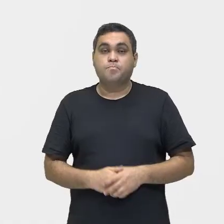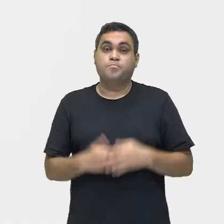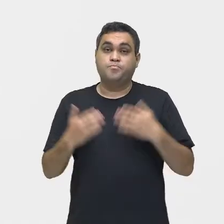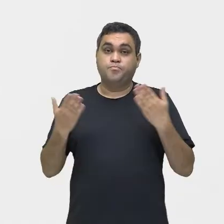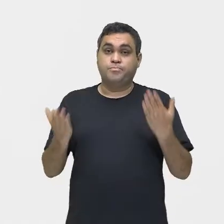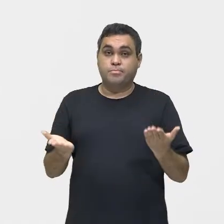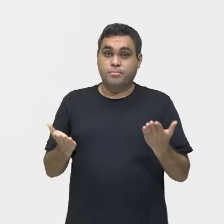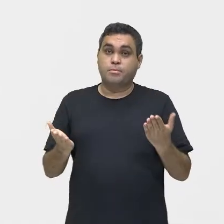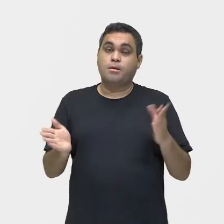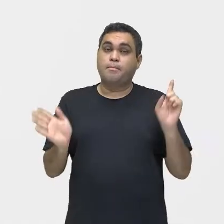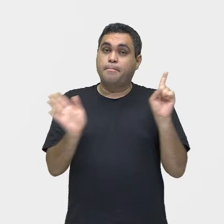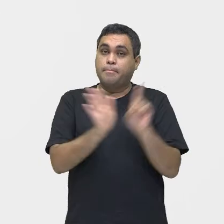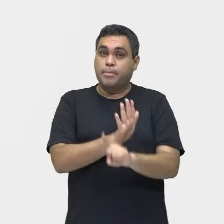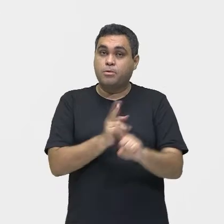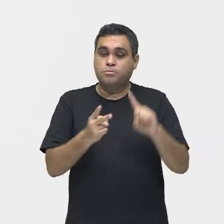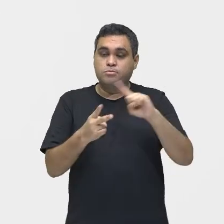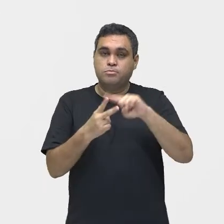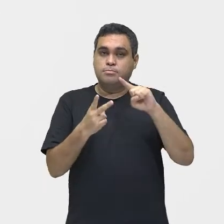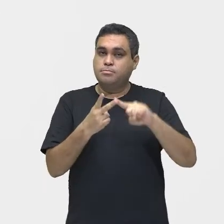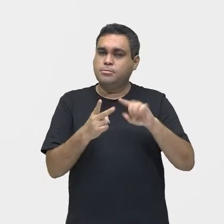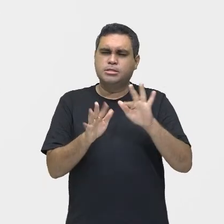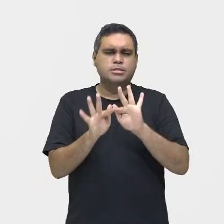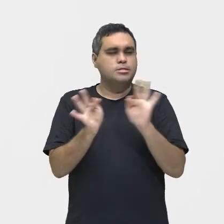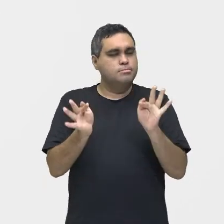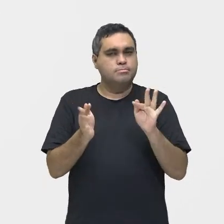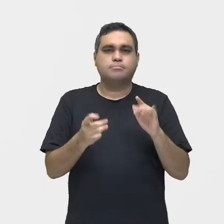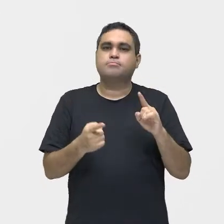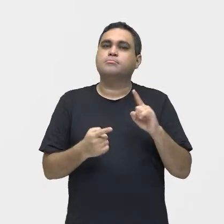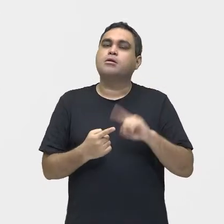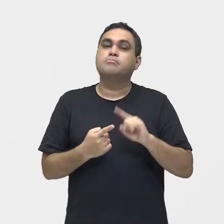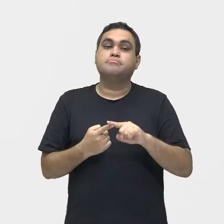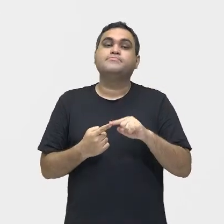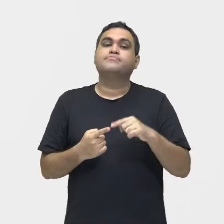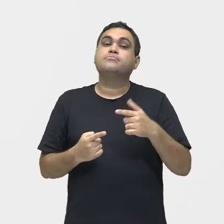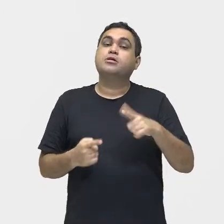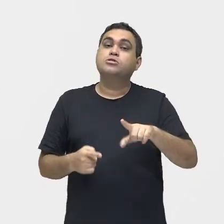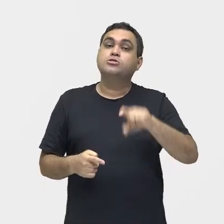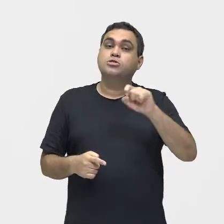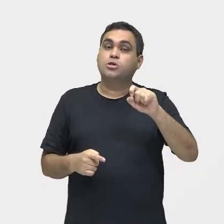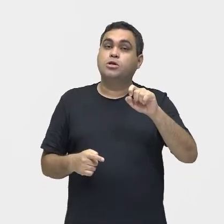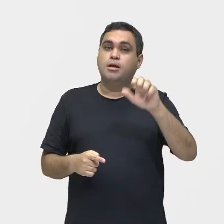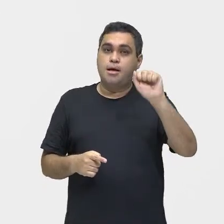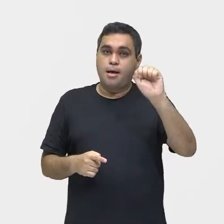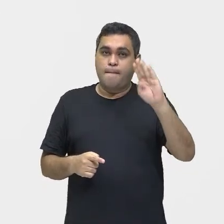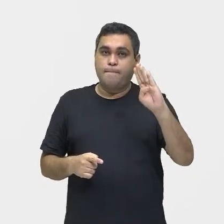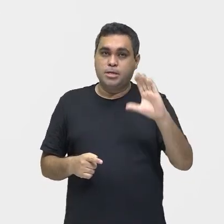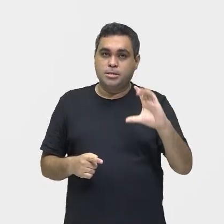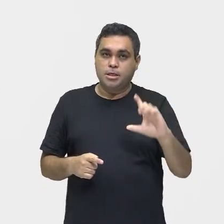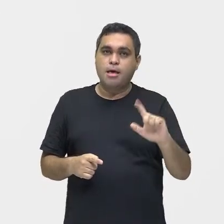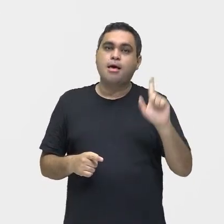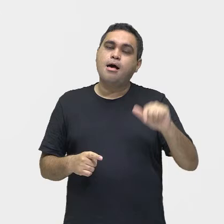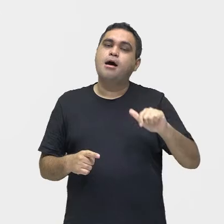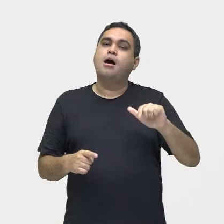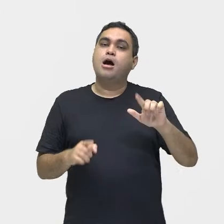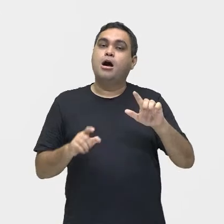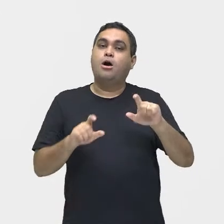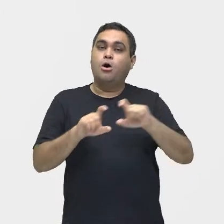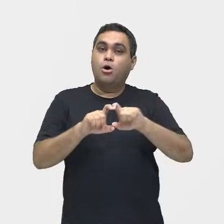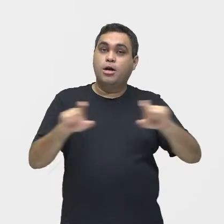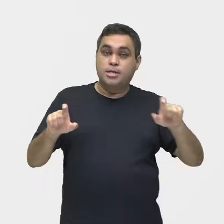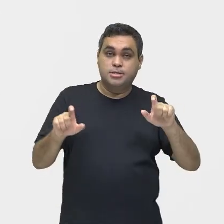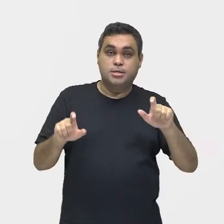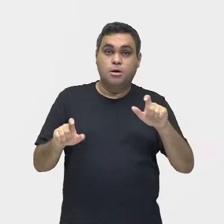Olha, gente, 2 questõezinhas muito simples. Assinale a opção que caracteriza uma oração sem sujeito. Você